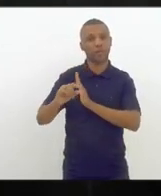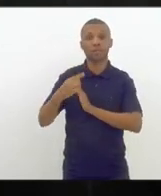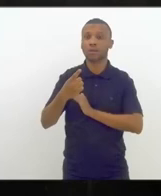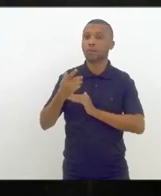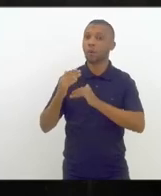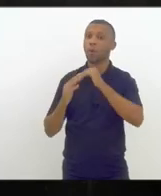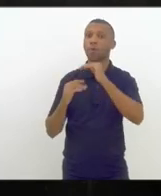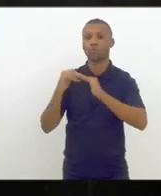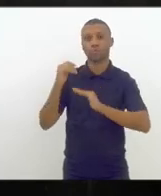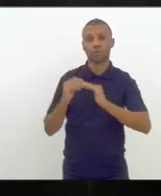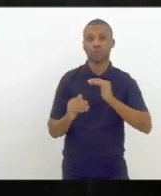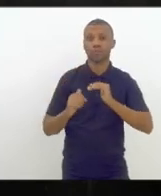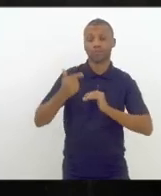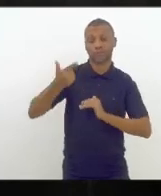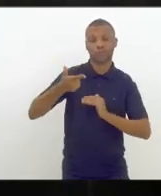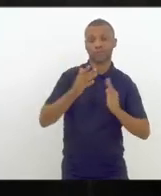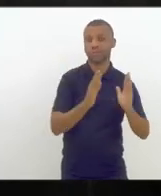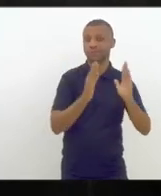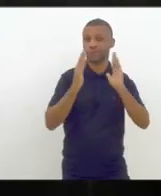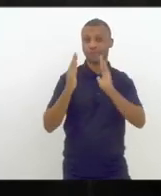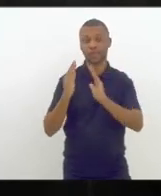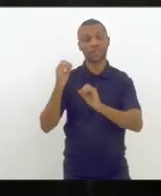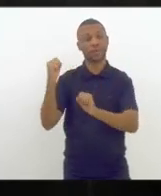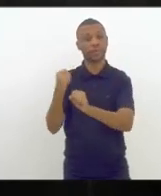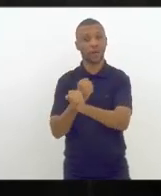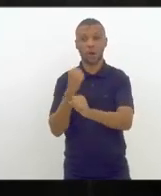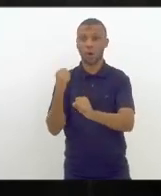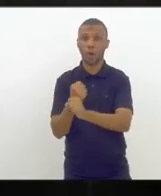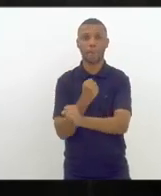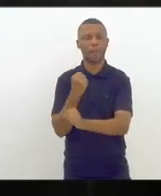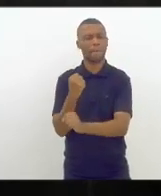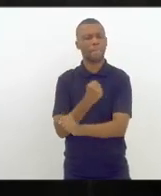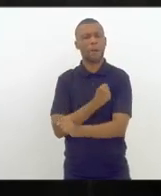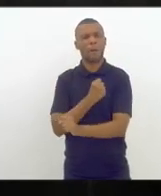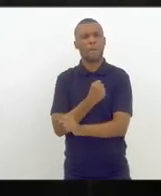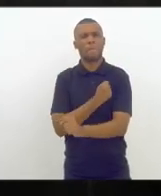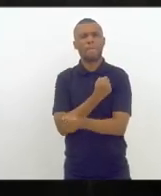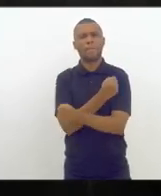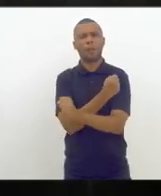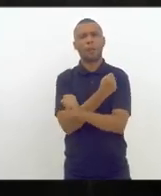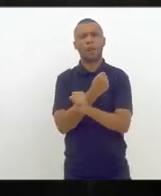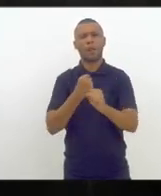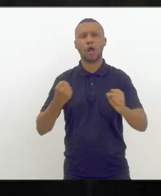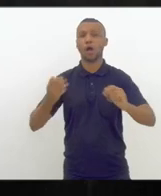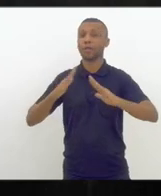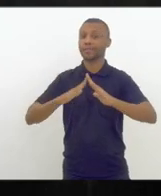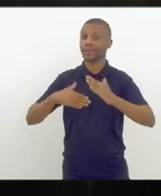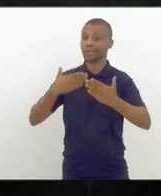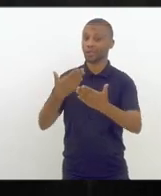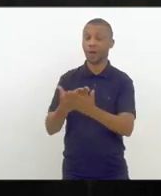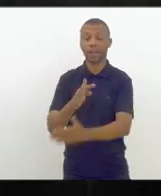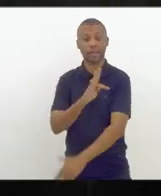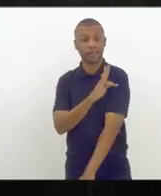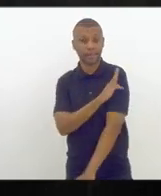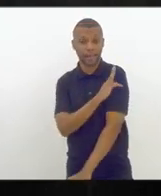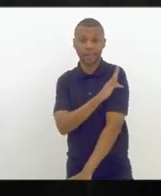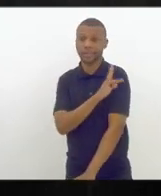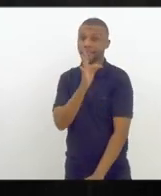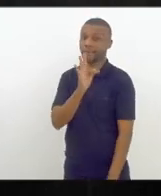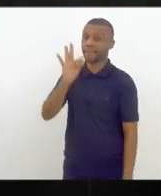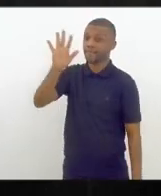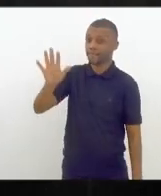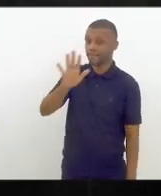já na segunda fase da obra a maior e mais moderna Escola Técnica Federal da Baixada